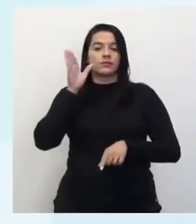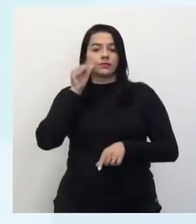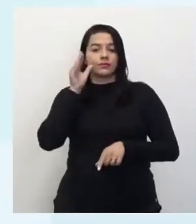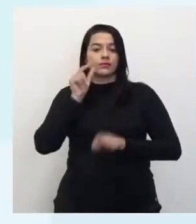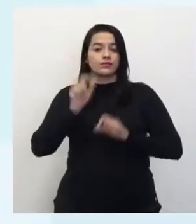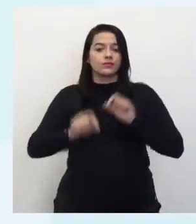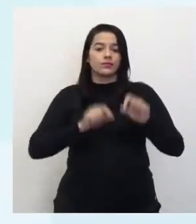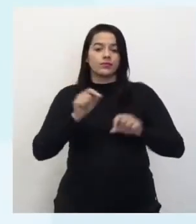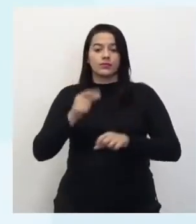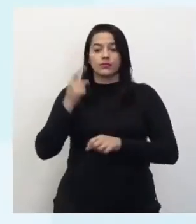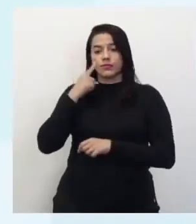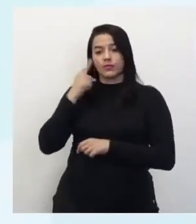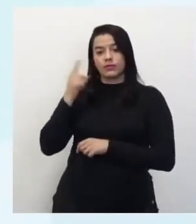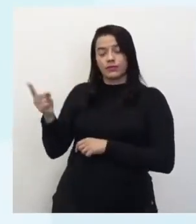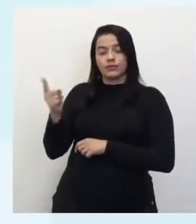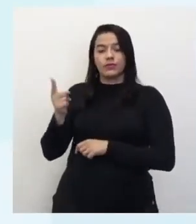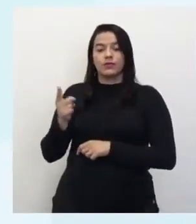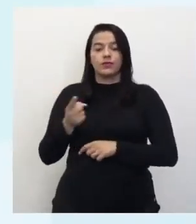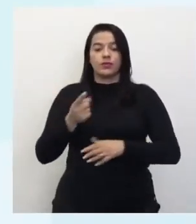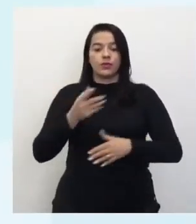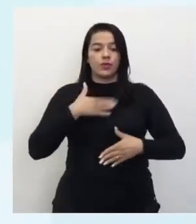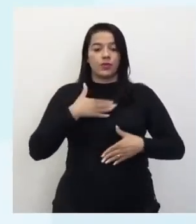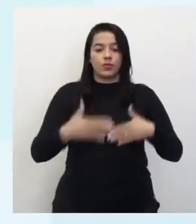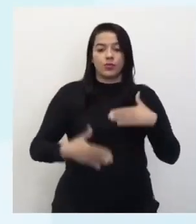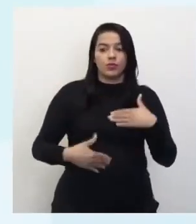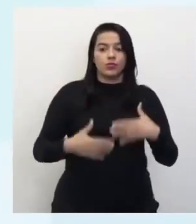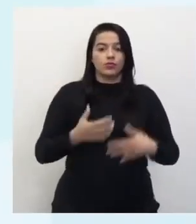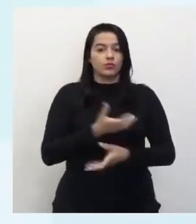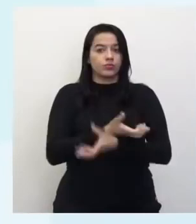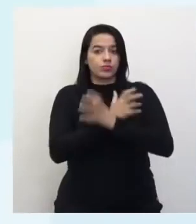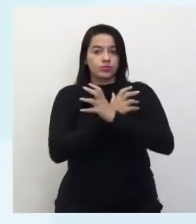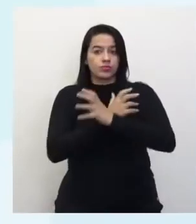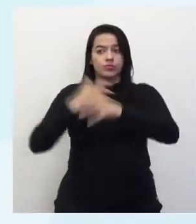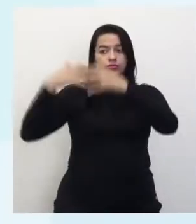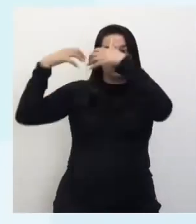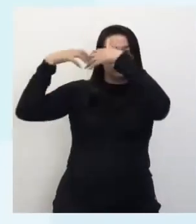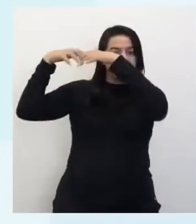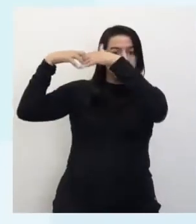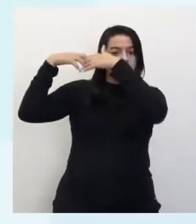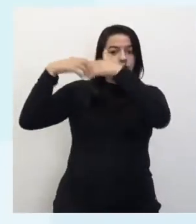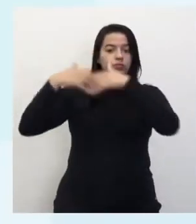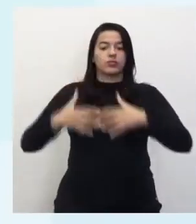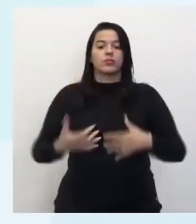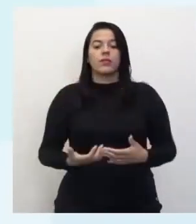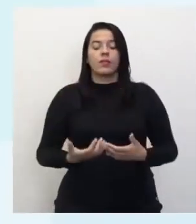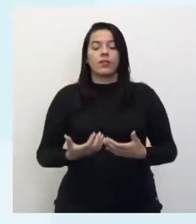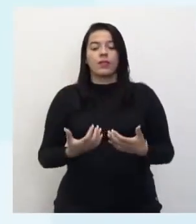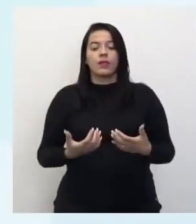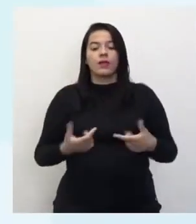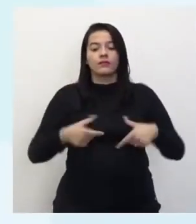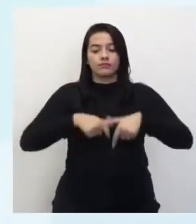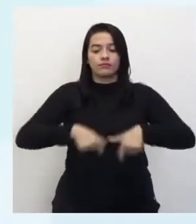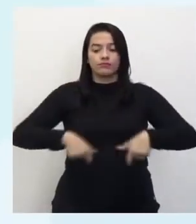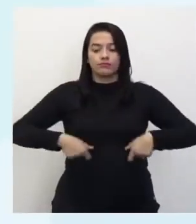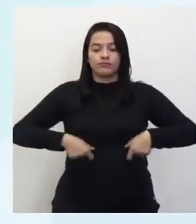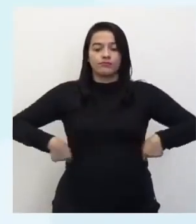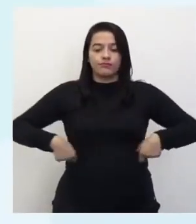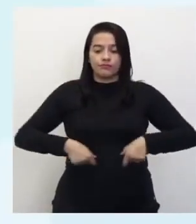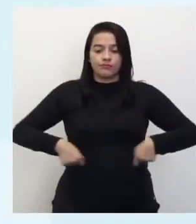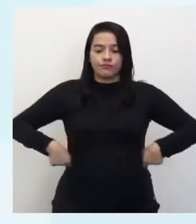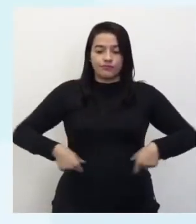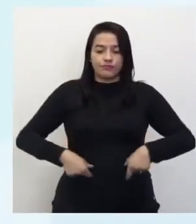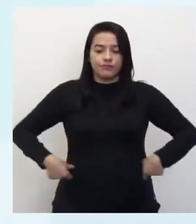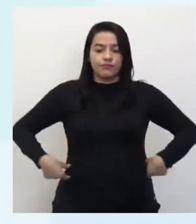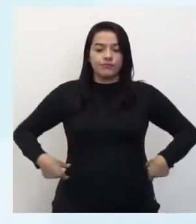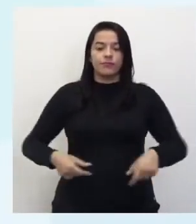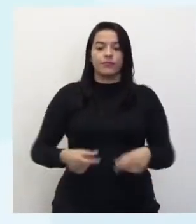esse esqueleto, né? Se a gente observar o crânio, a coluna, né, aí onde estão as costelas